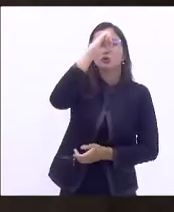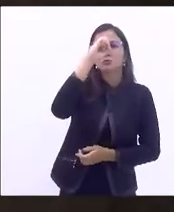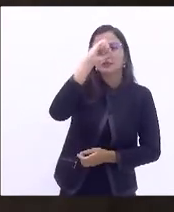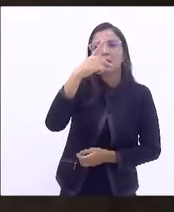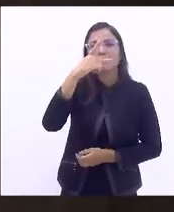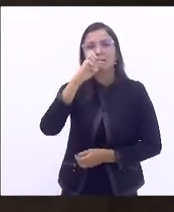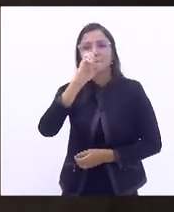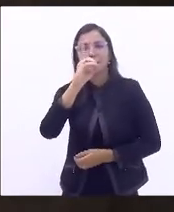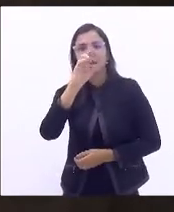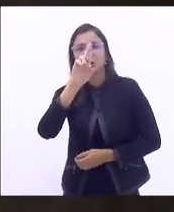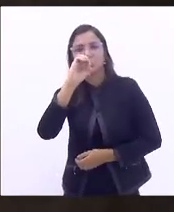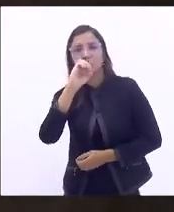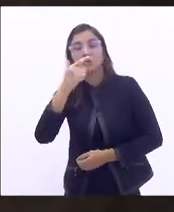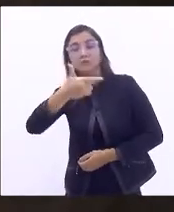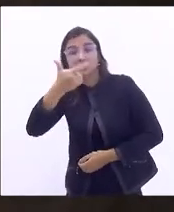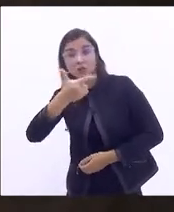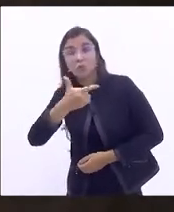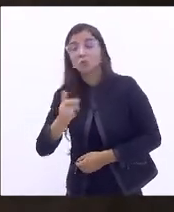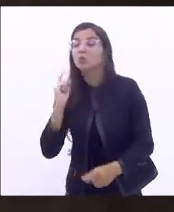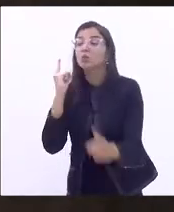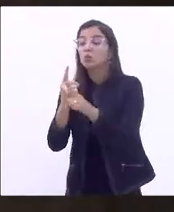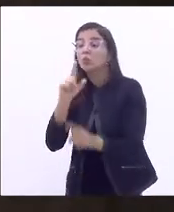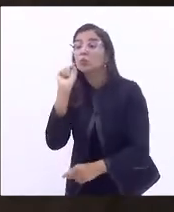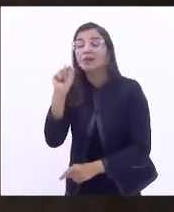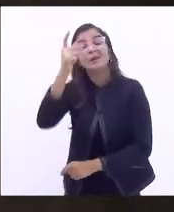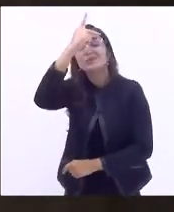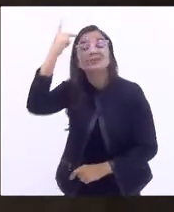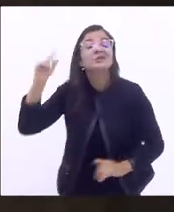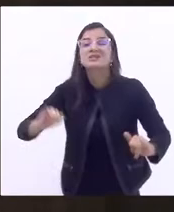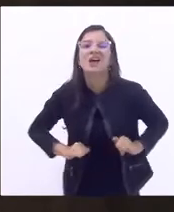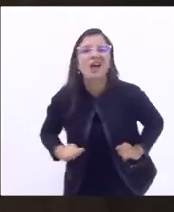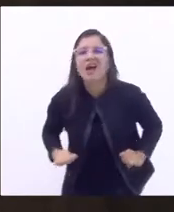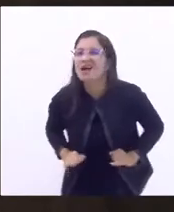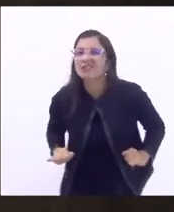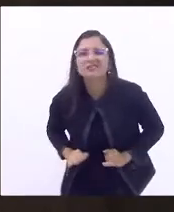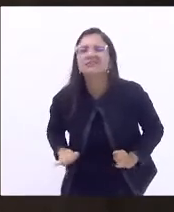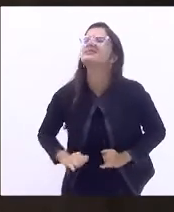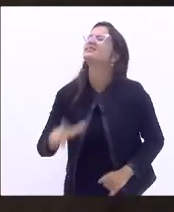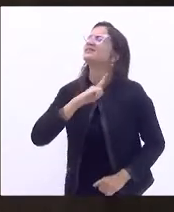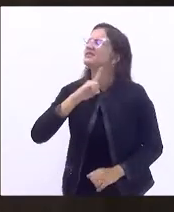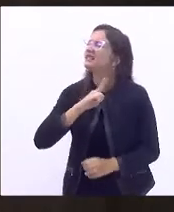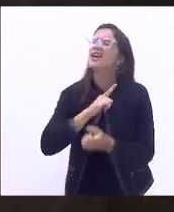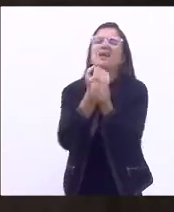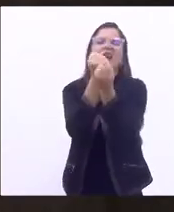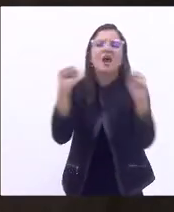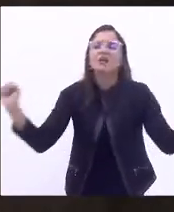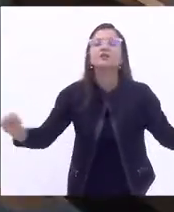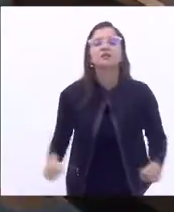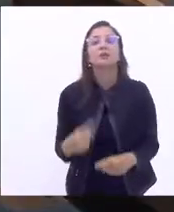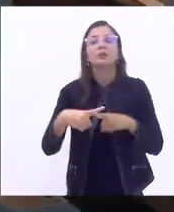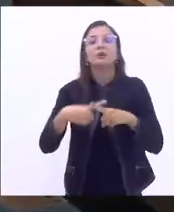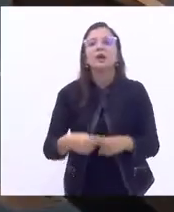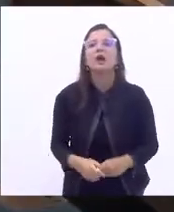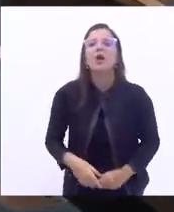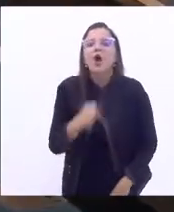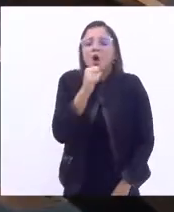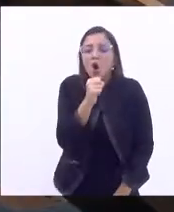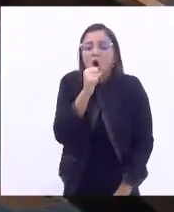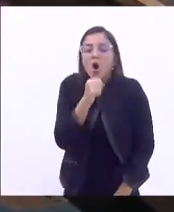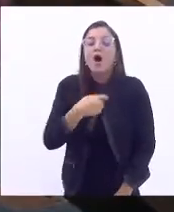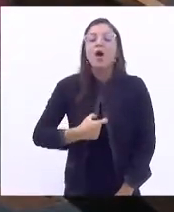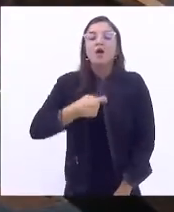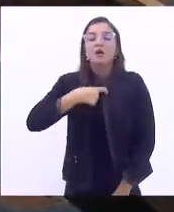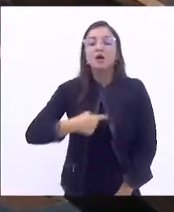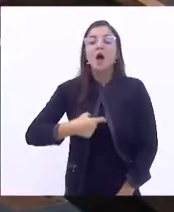número grande de pessoas que sofrem, deputada Marta Rocha, com problema de bronquite, rinite,